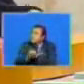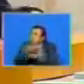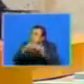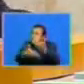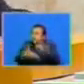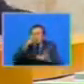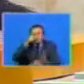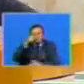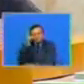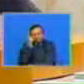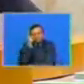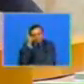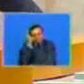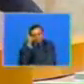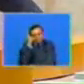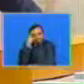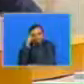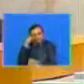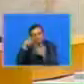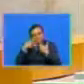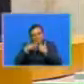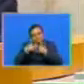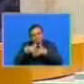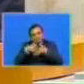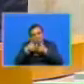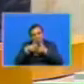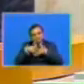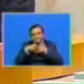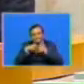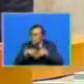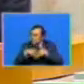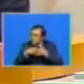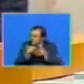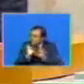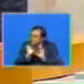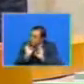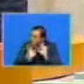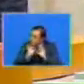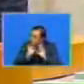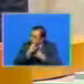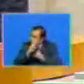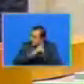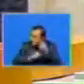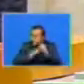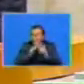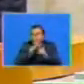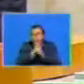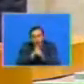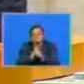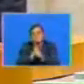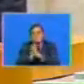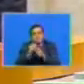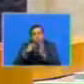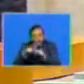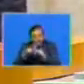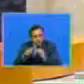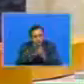que devemos nos preparar para o próximo ano. Necessidade